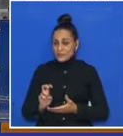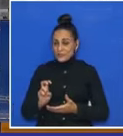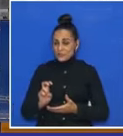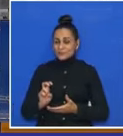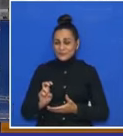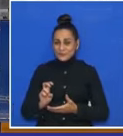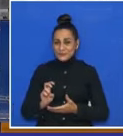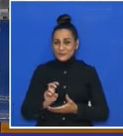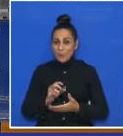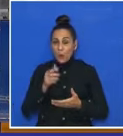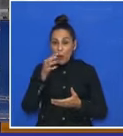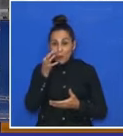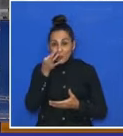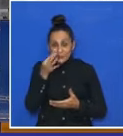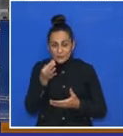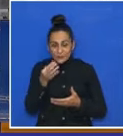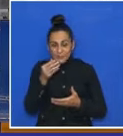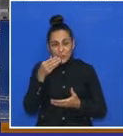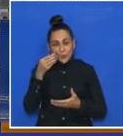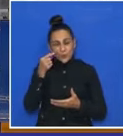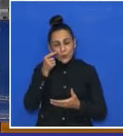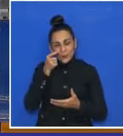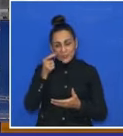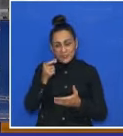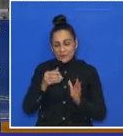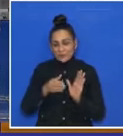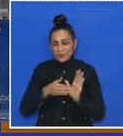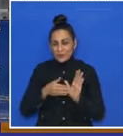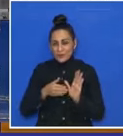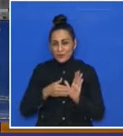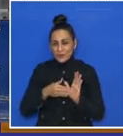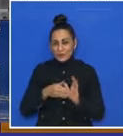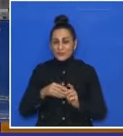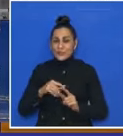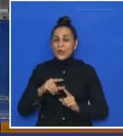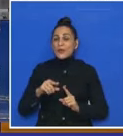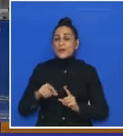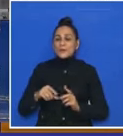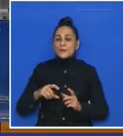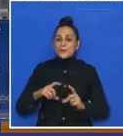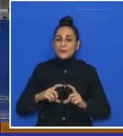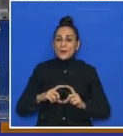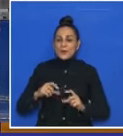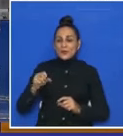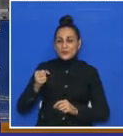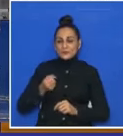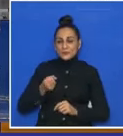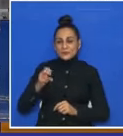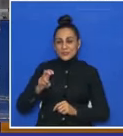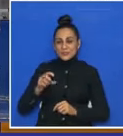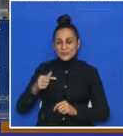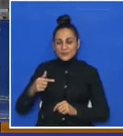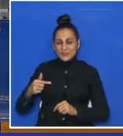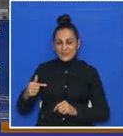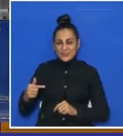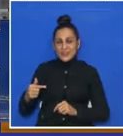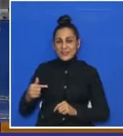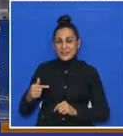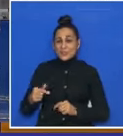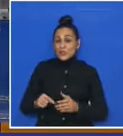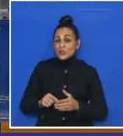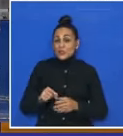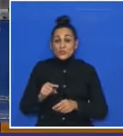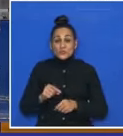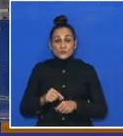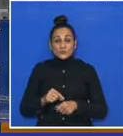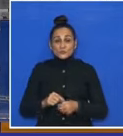números. Então confira direitinho sua aposta. Mais uma bola sorteada, 57, número 57. Só falta